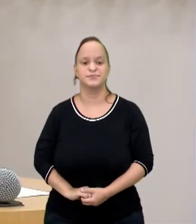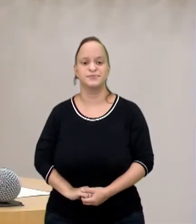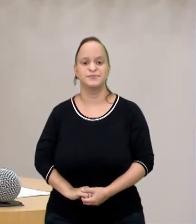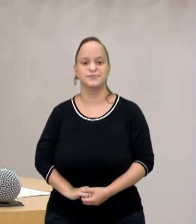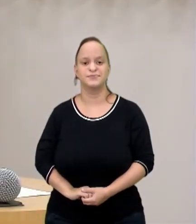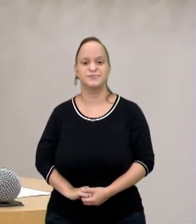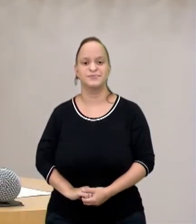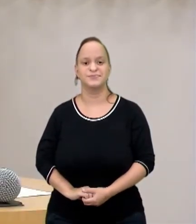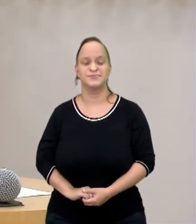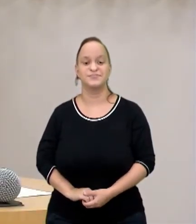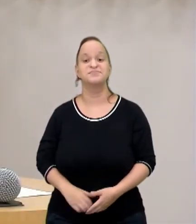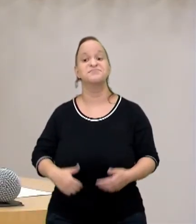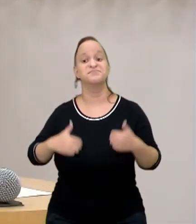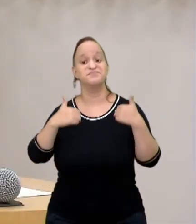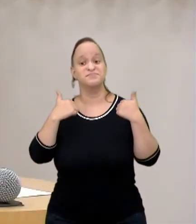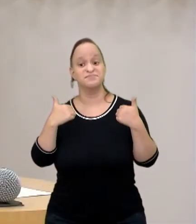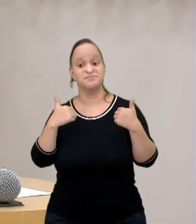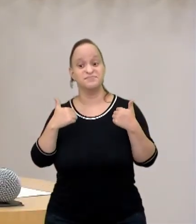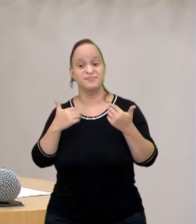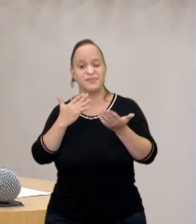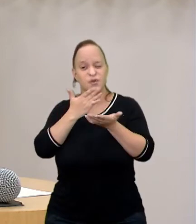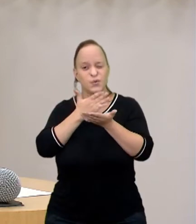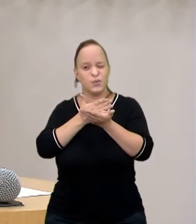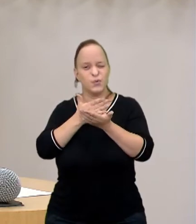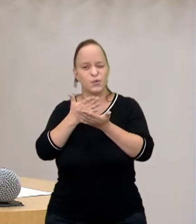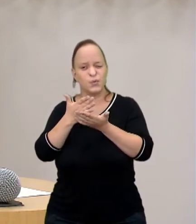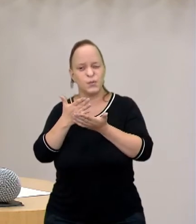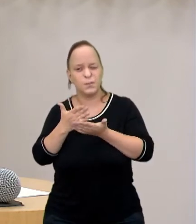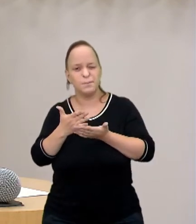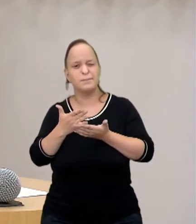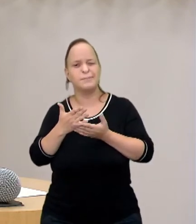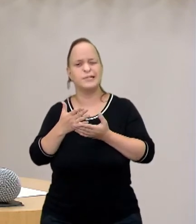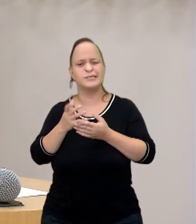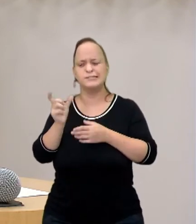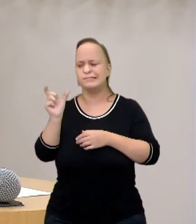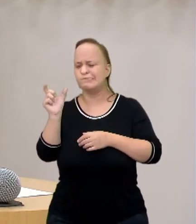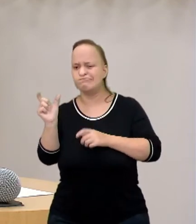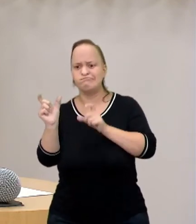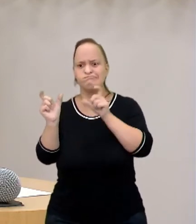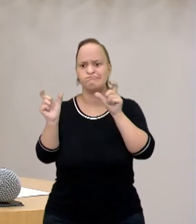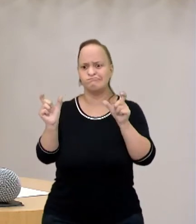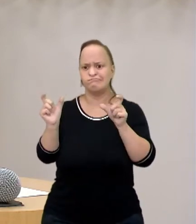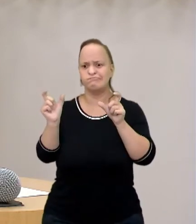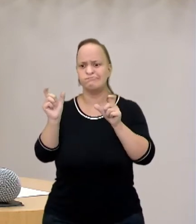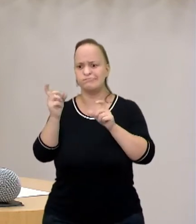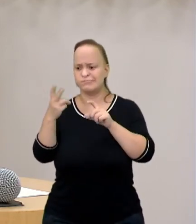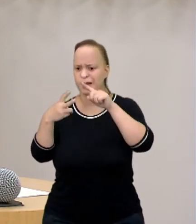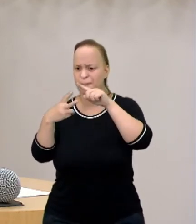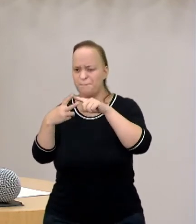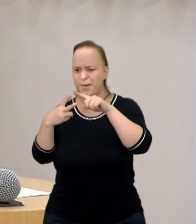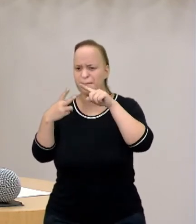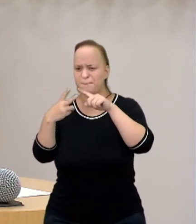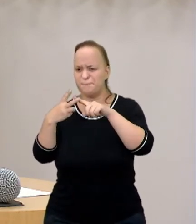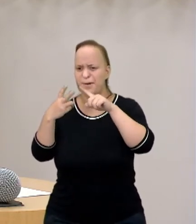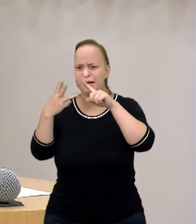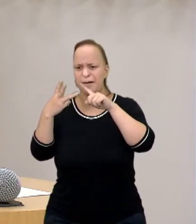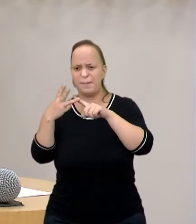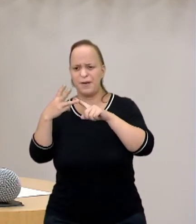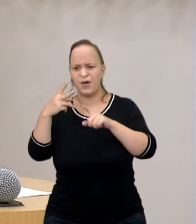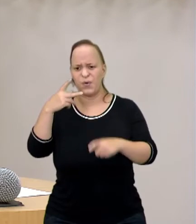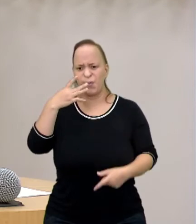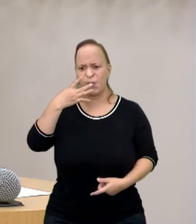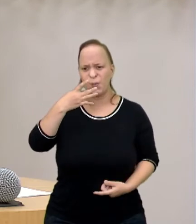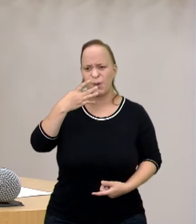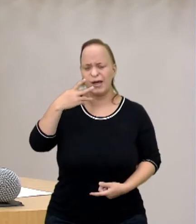Bom, turma, é isso aí. Eu trouxe esse vídeo pra gente já começar a se familiarizar com essas palavras, marketing, publicidade, os 4Ps